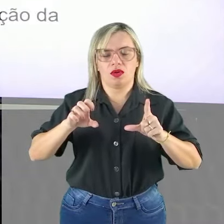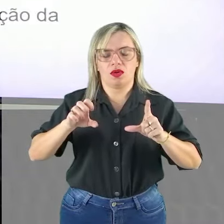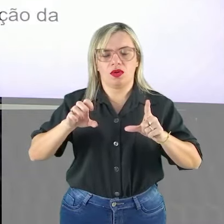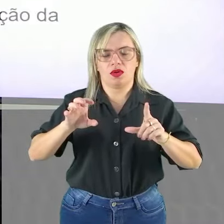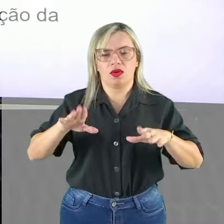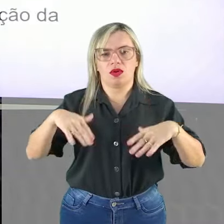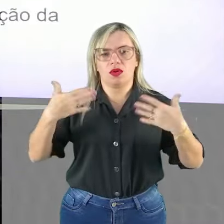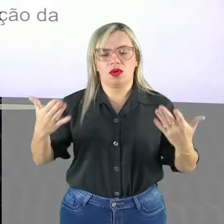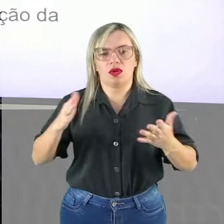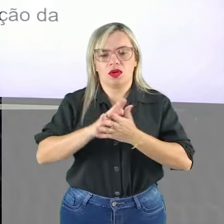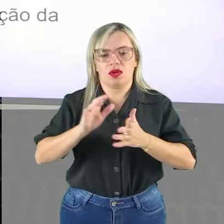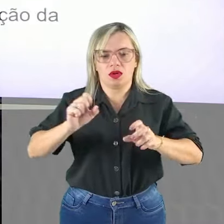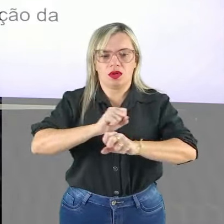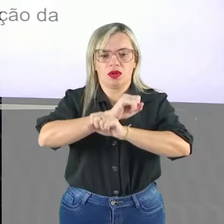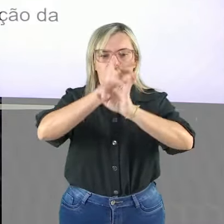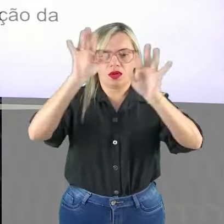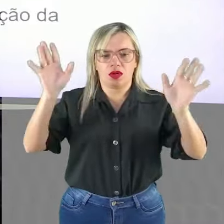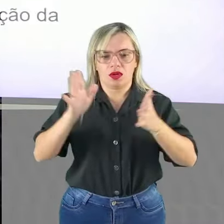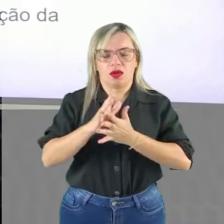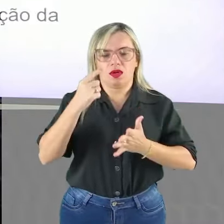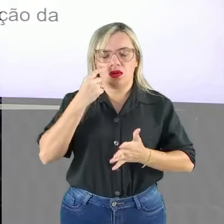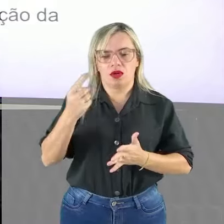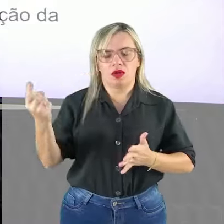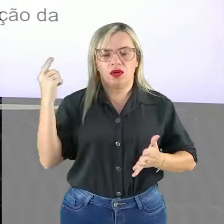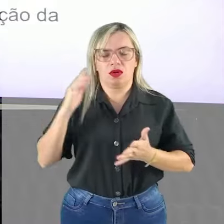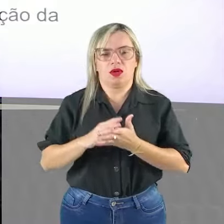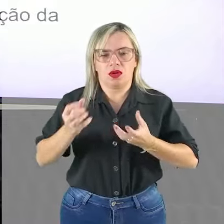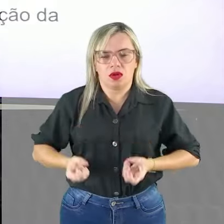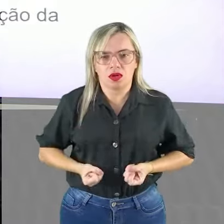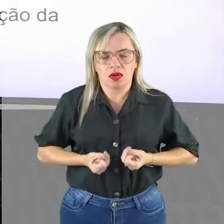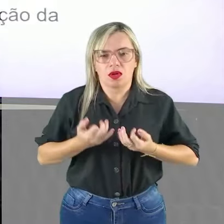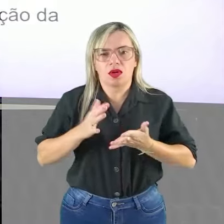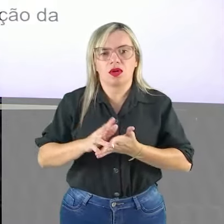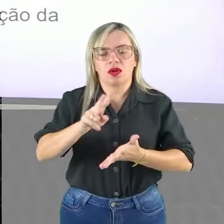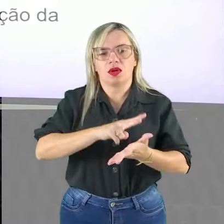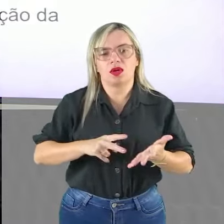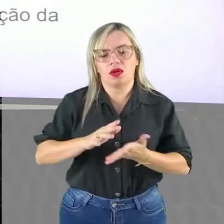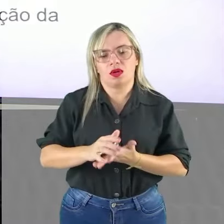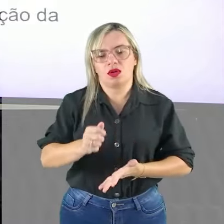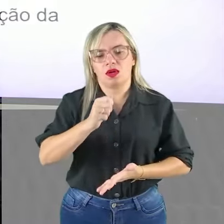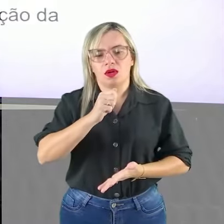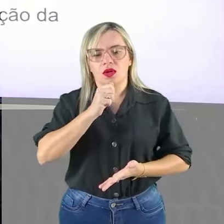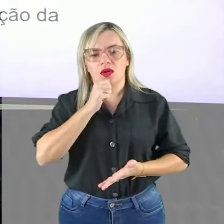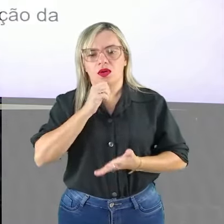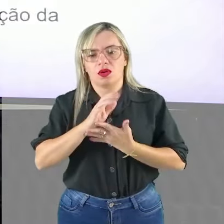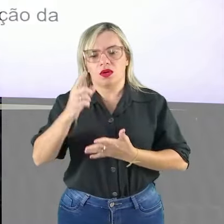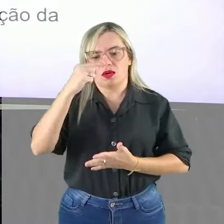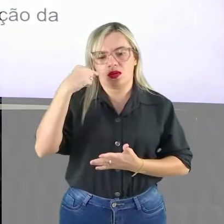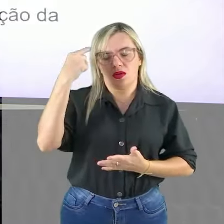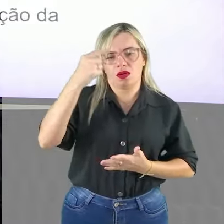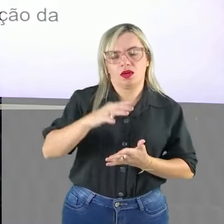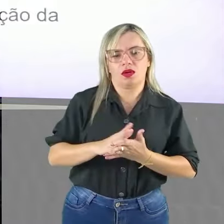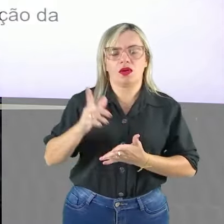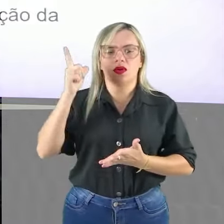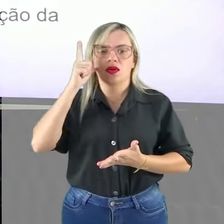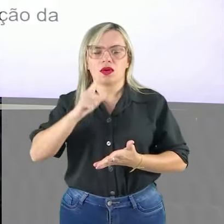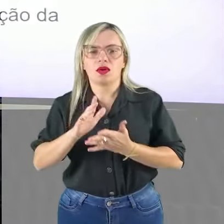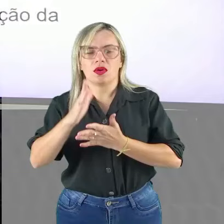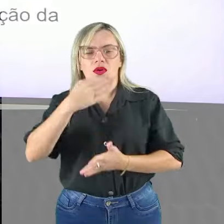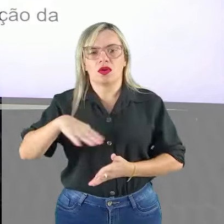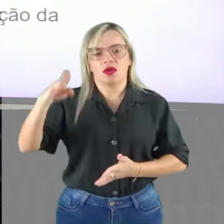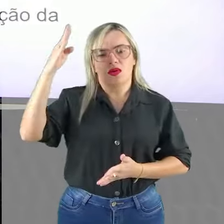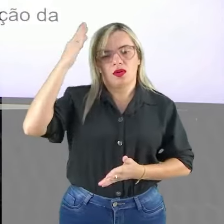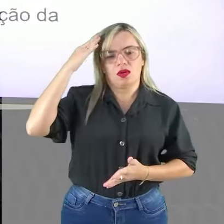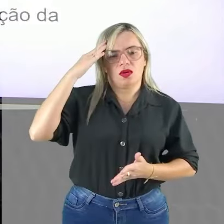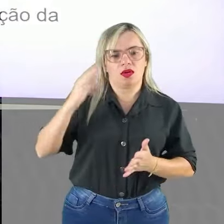povo então obviamente aqui naquele poema que a gente vai ler ainda ele vai falar sobre a Espanha conseguiram compreender como a